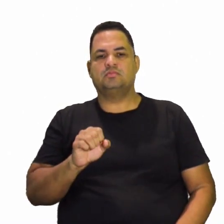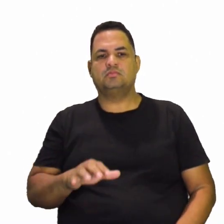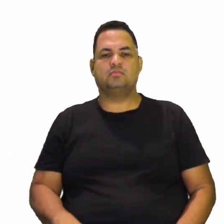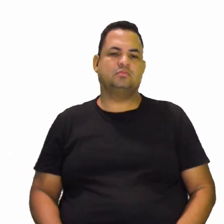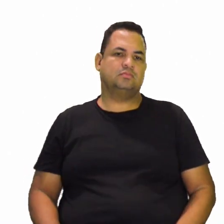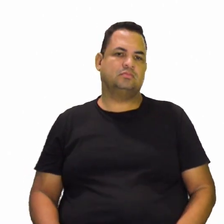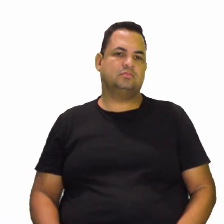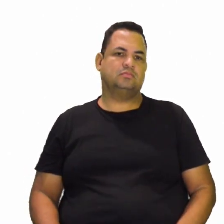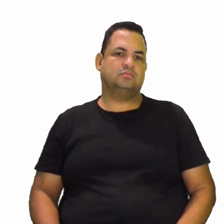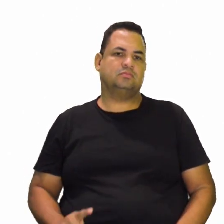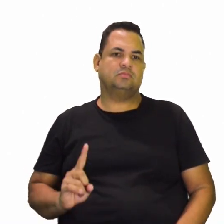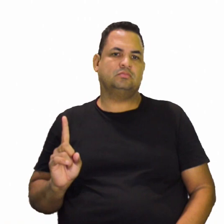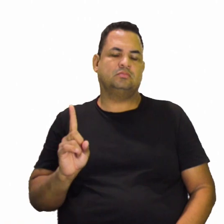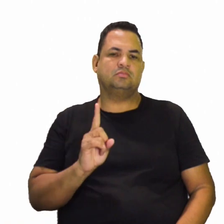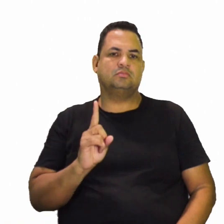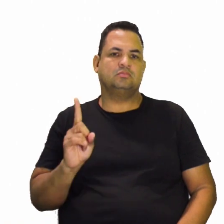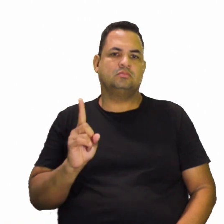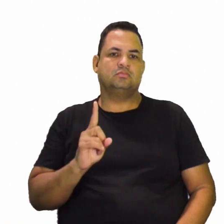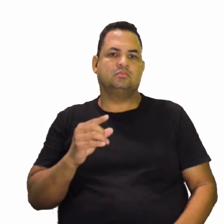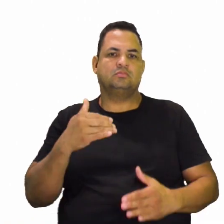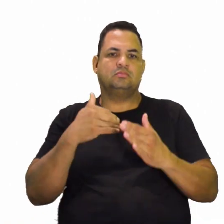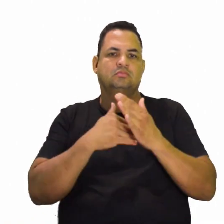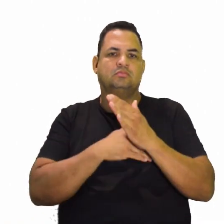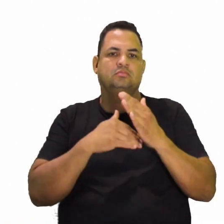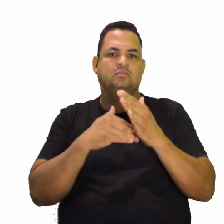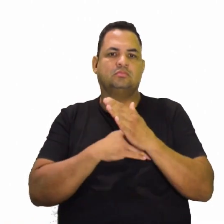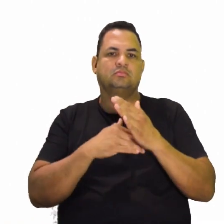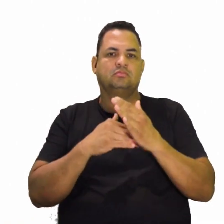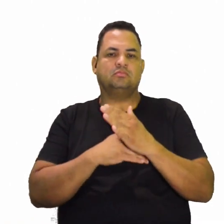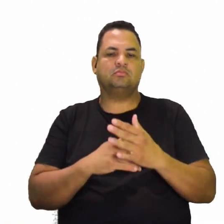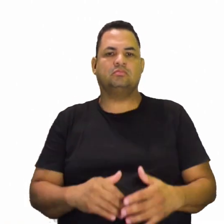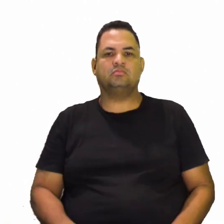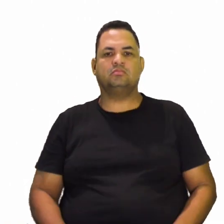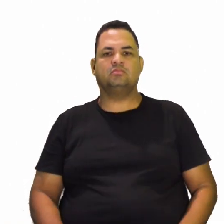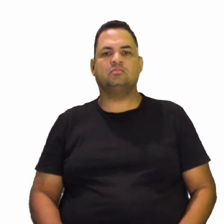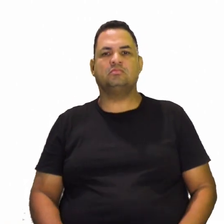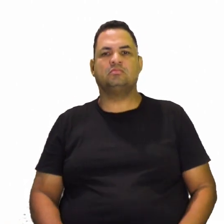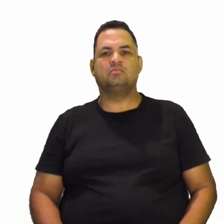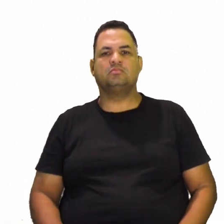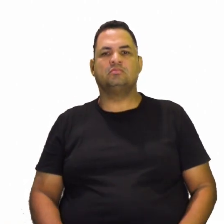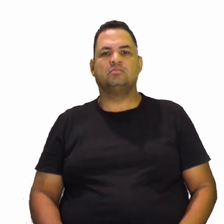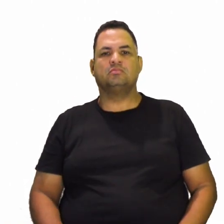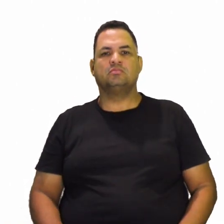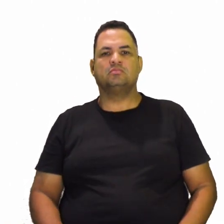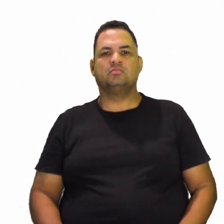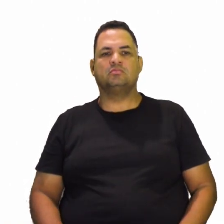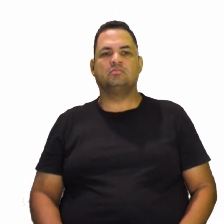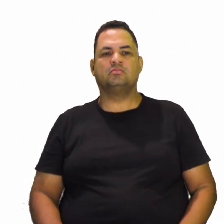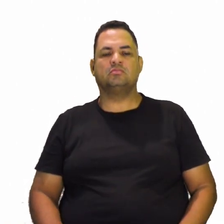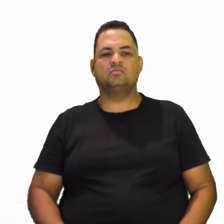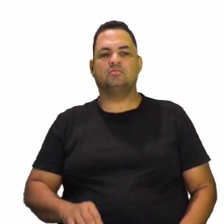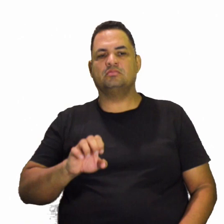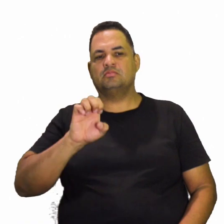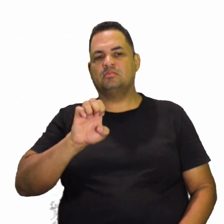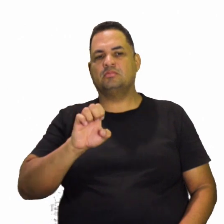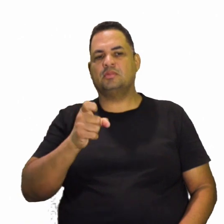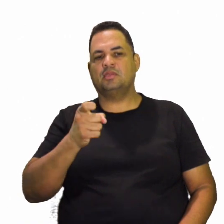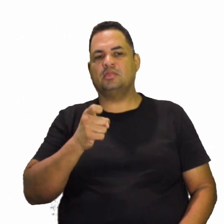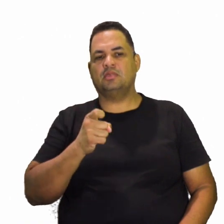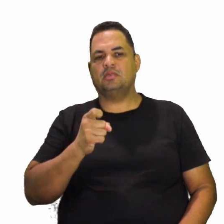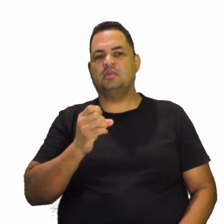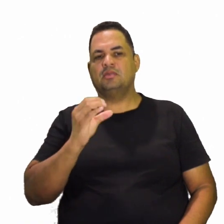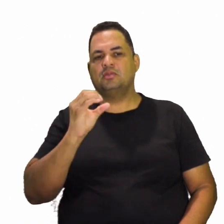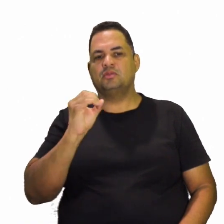são não codificadoras, tá? Codificadoras. E os exons